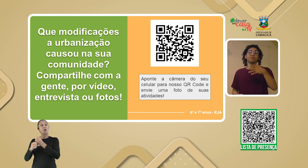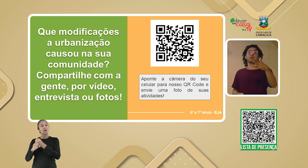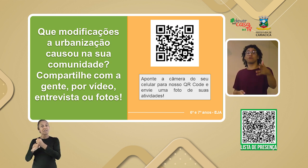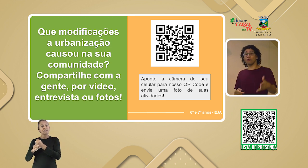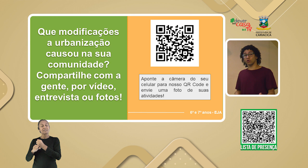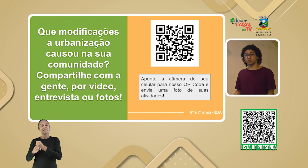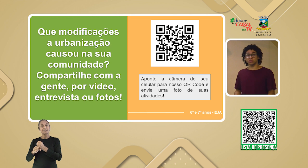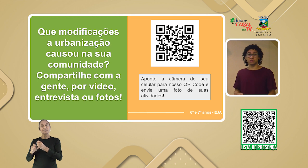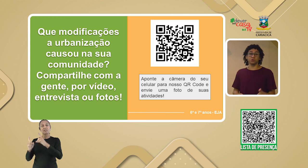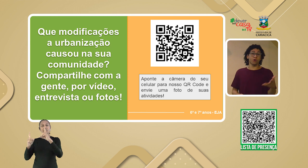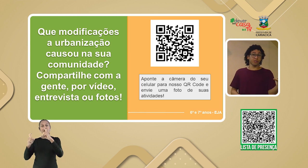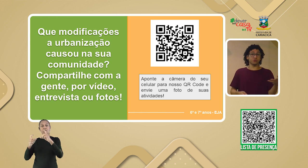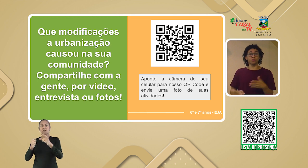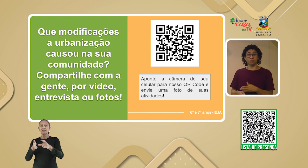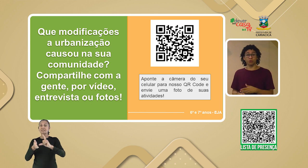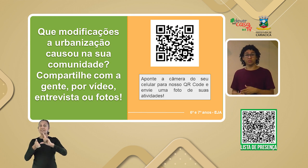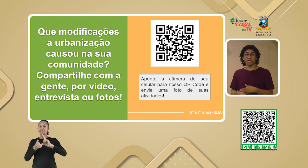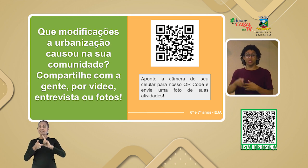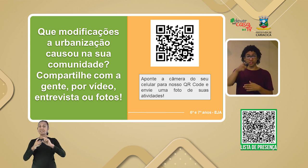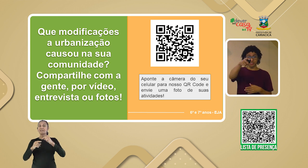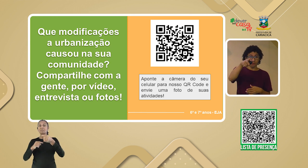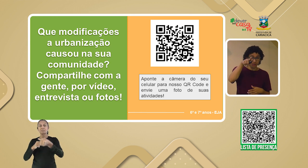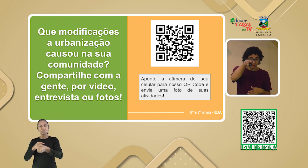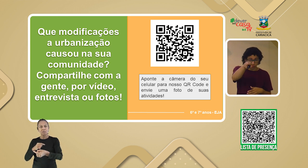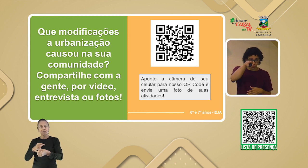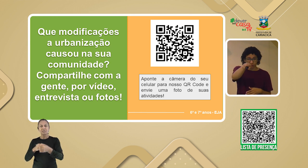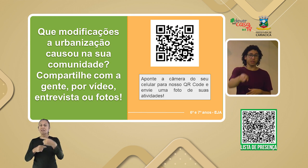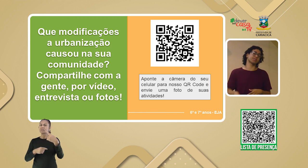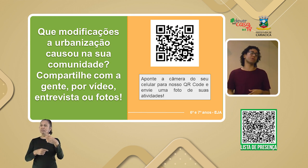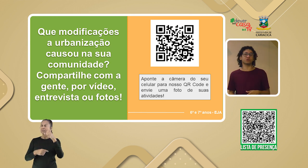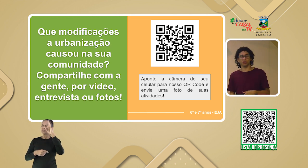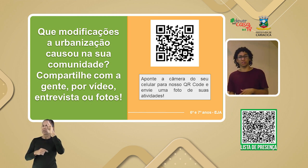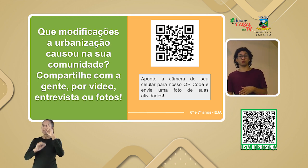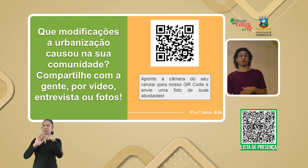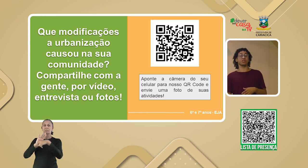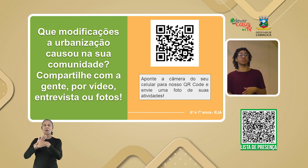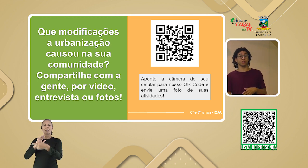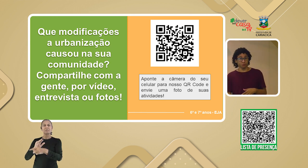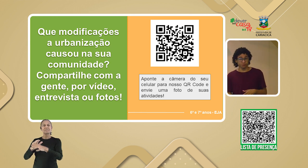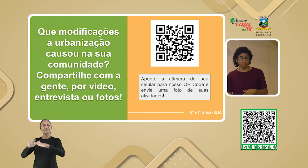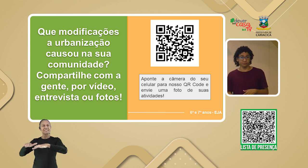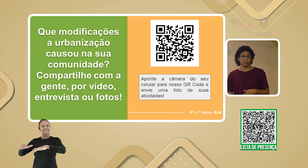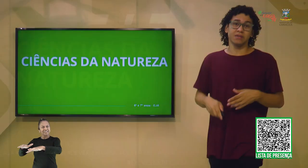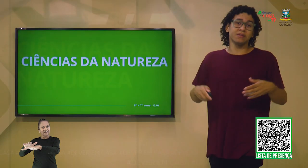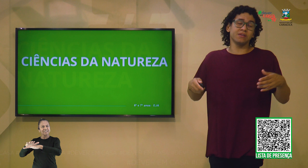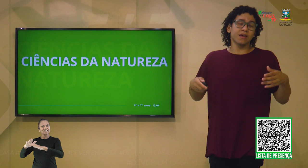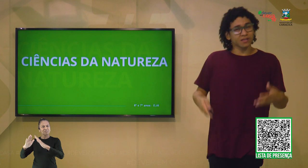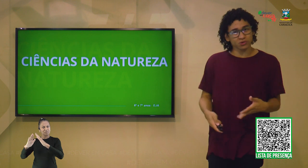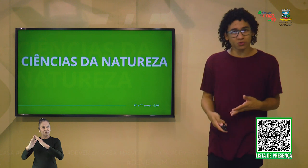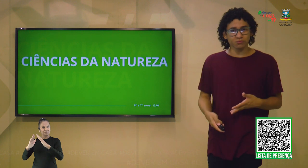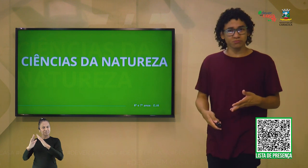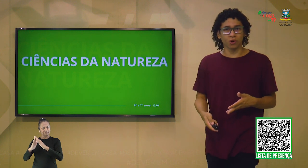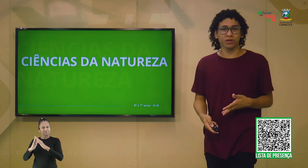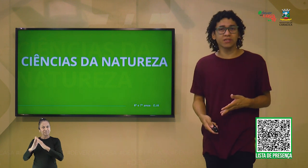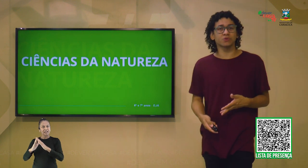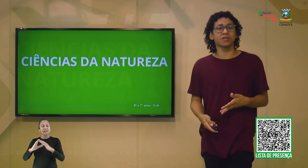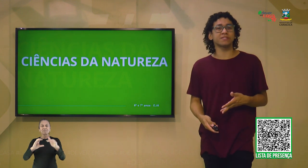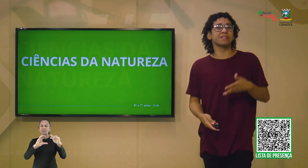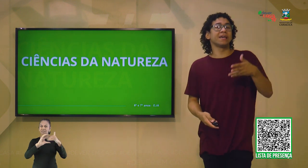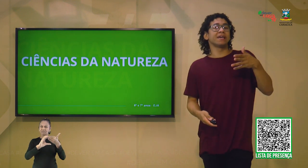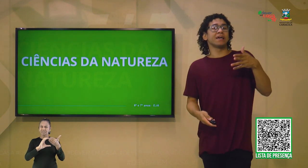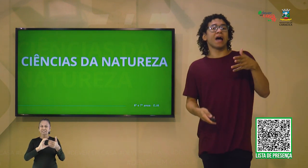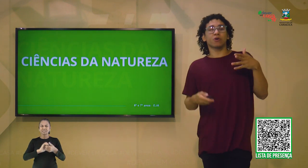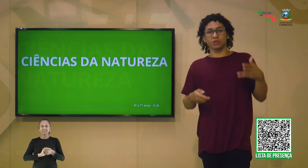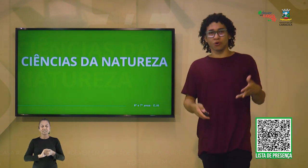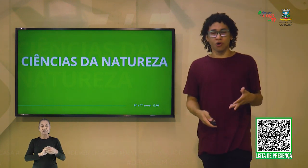tempo, enviando fotos do antes, do depois. A gente quer saber a sua história, quer saber a história da sua região. E é isso, ok,